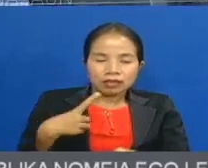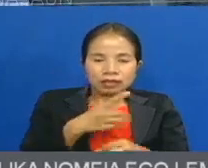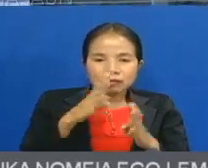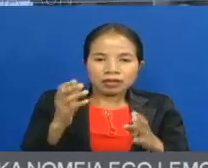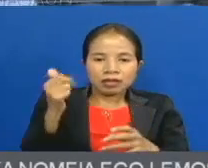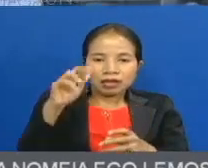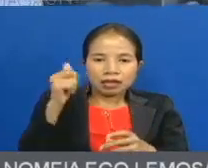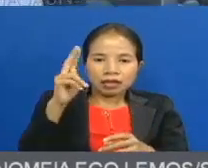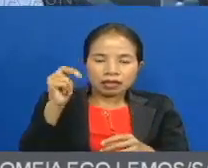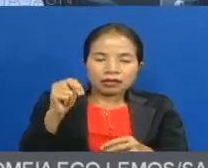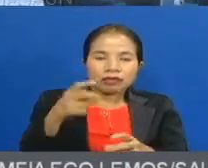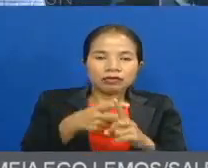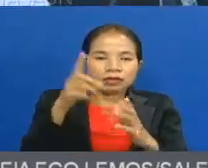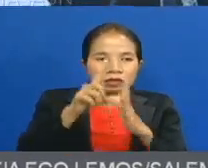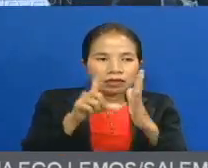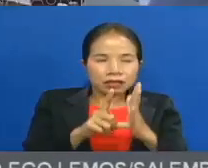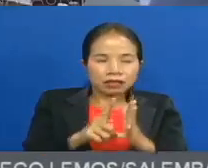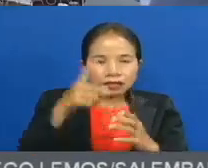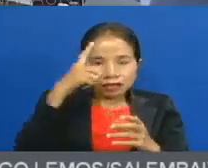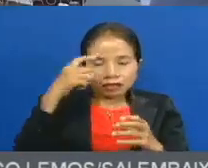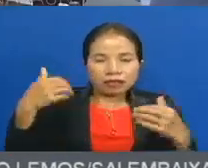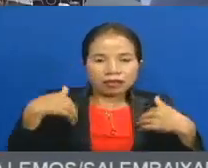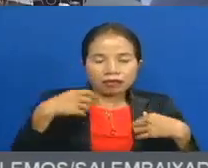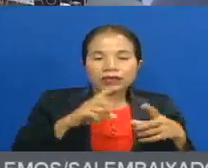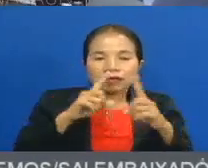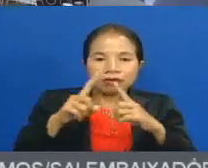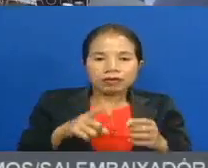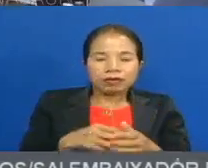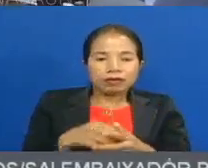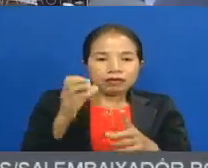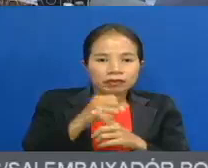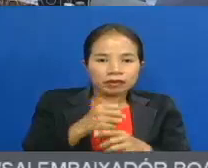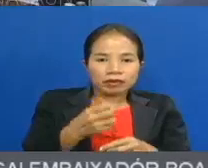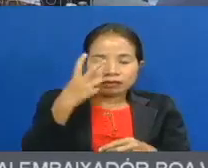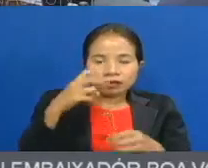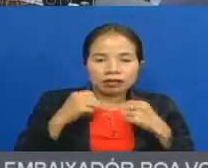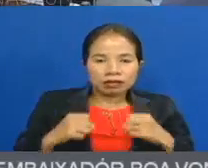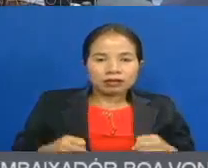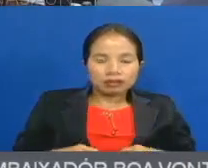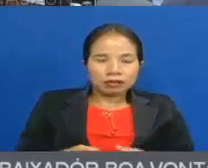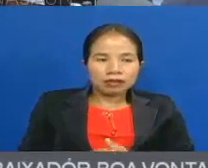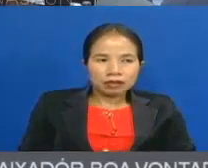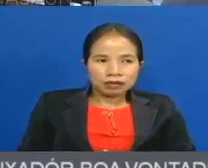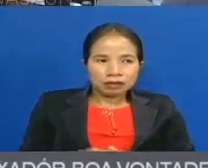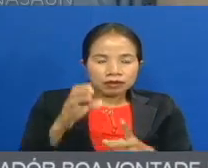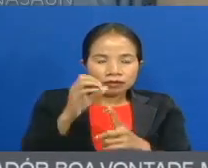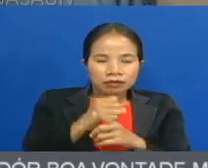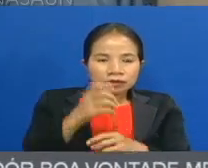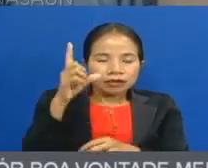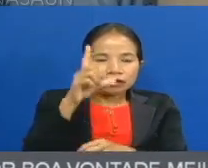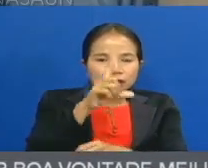Amaral excluído husilista perde mandato tamba ia justifica sam falta ho de trata ni saudi. Falta